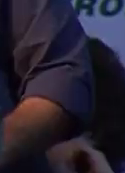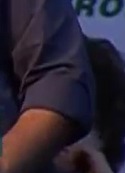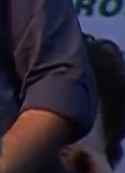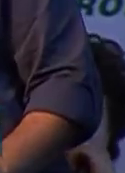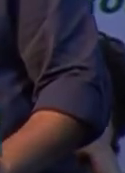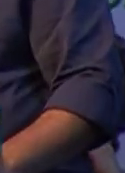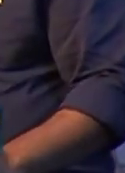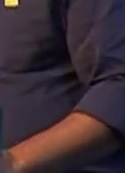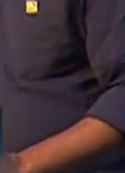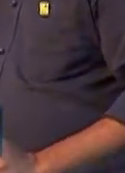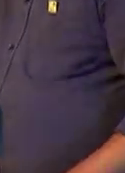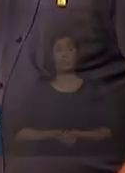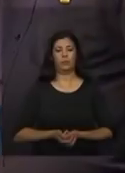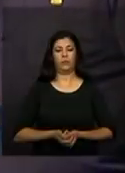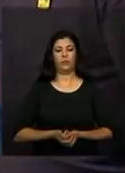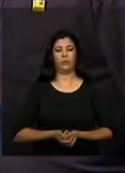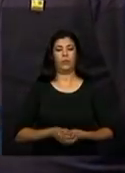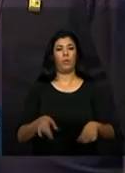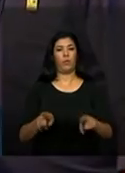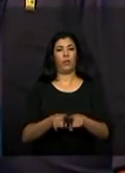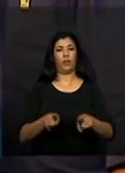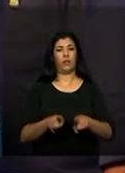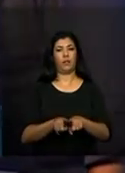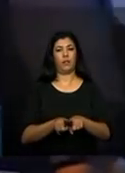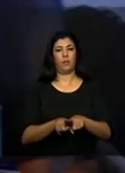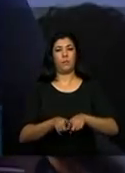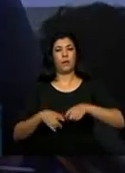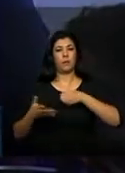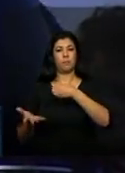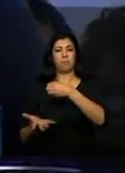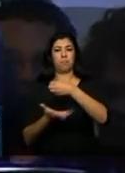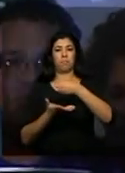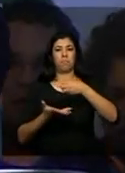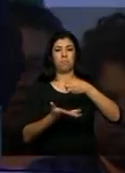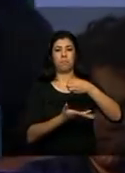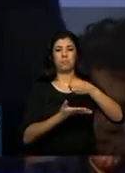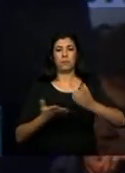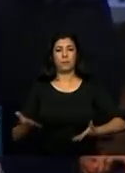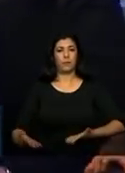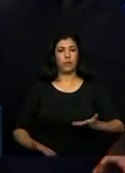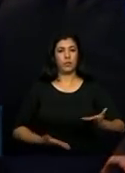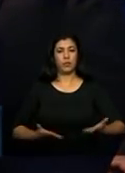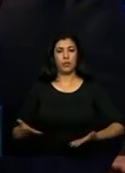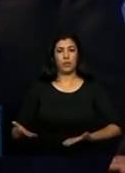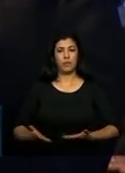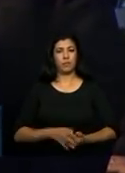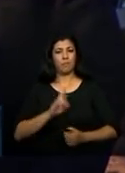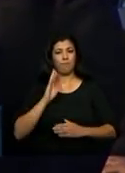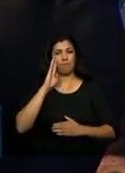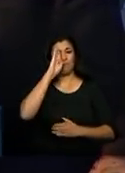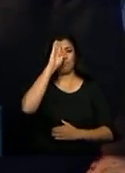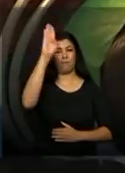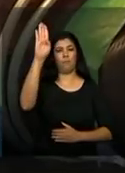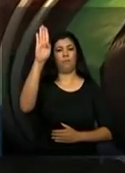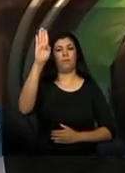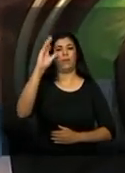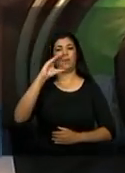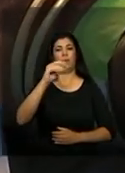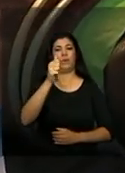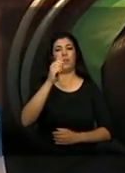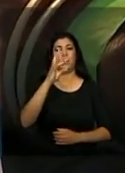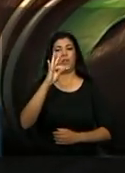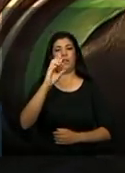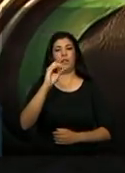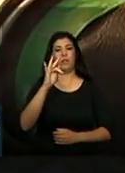As bases de serviço são parte fundamental do Cataforte. Negócios sustentáveis